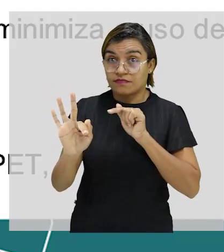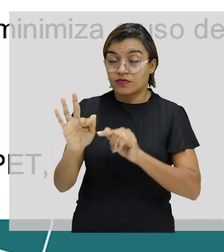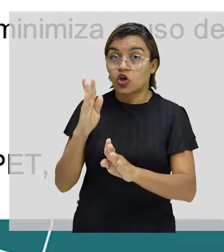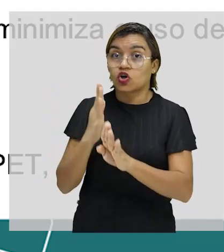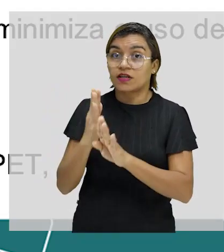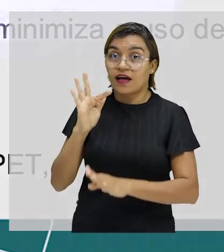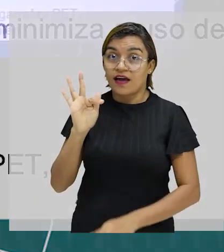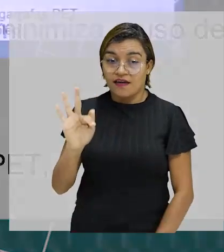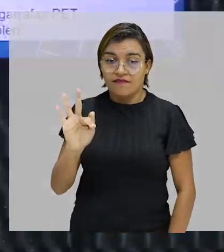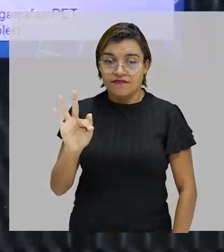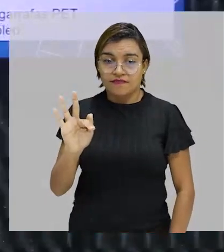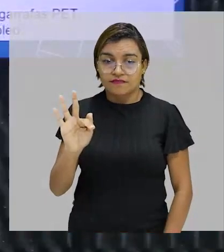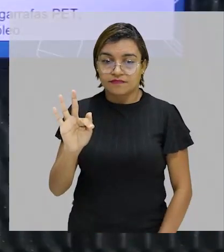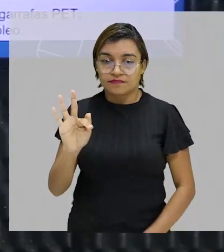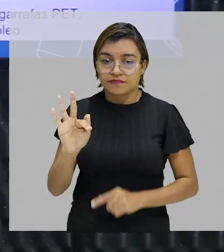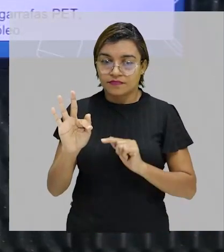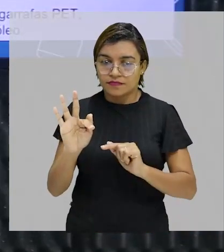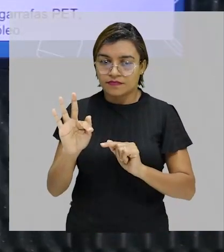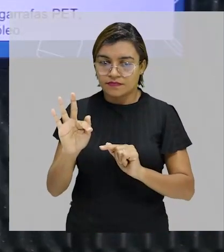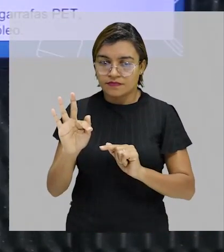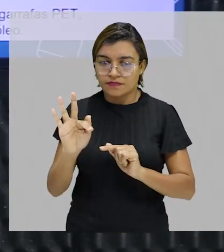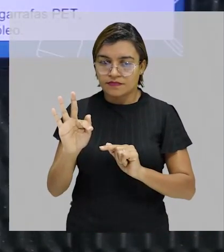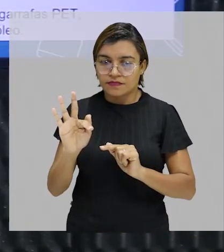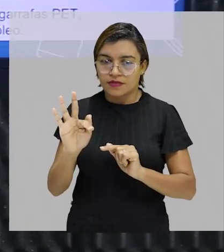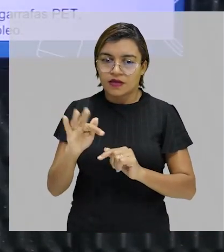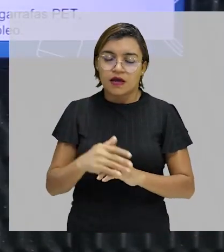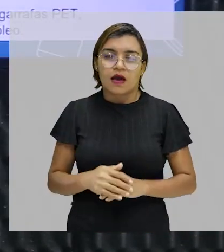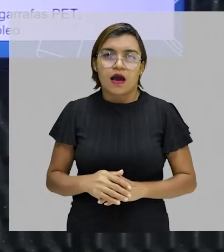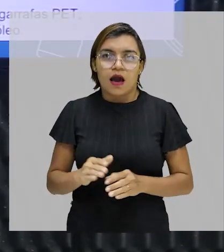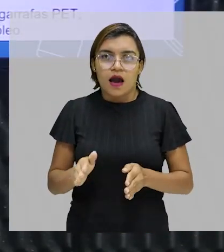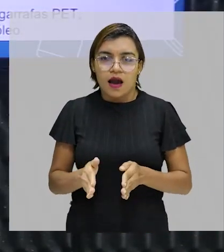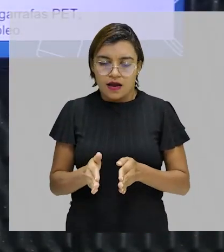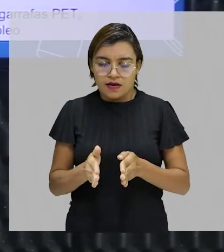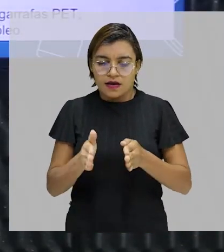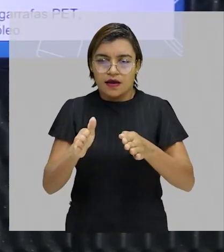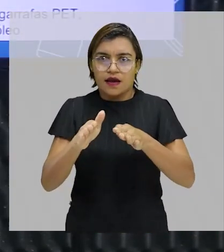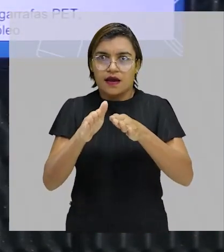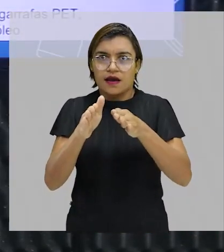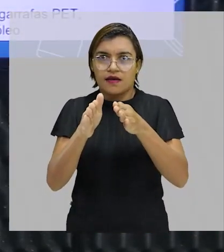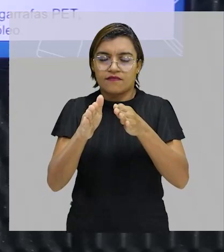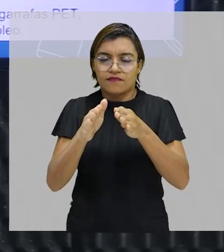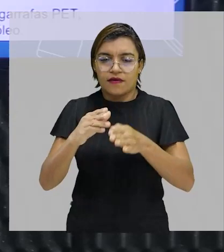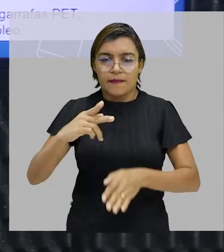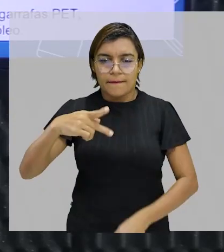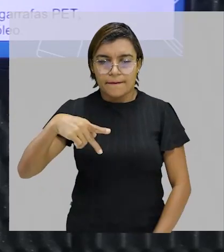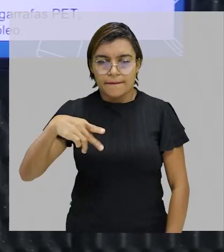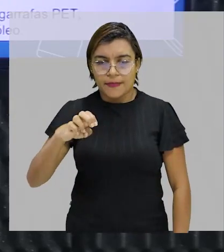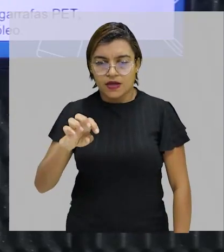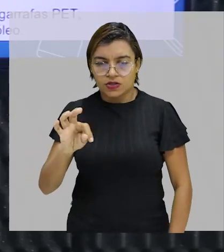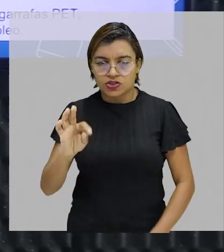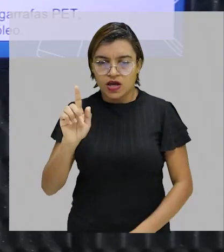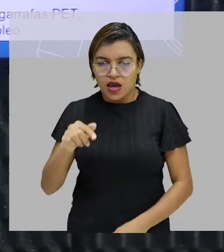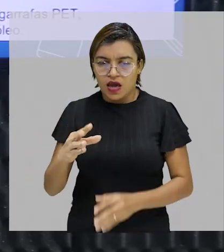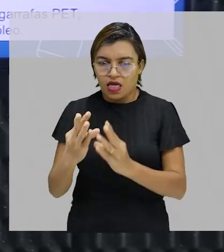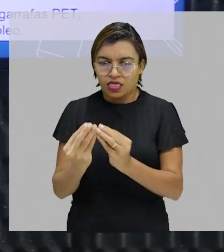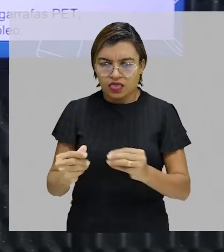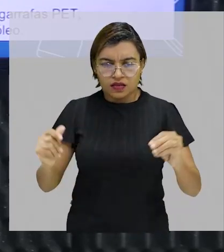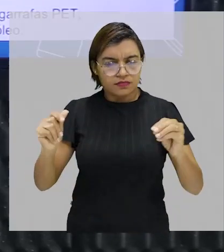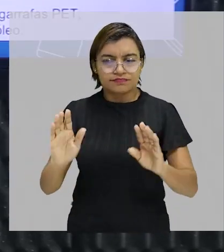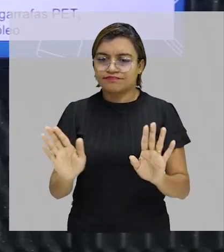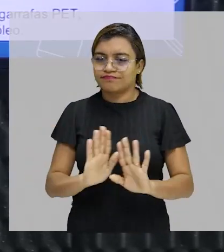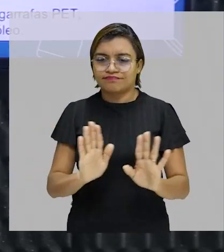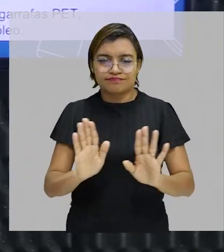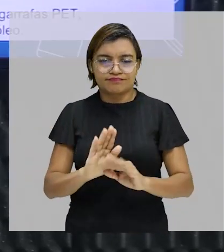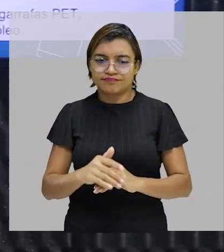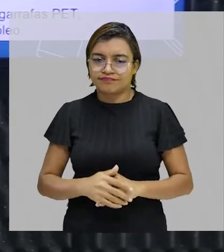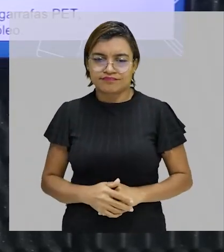é biodegradável? Não, não é biodegradável, certo? Com base nisso, a reciclagem de garrafas PET é